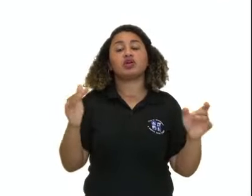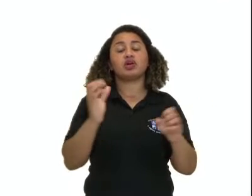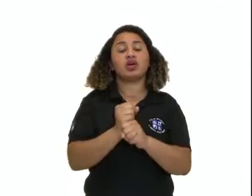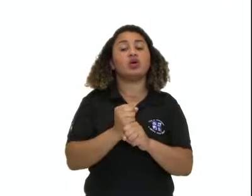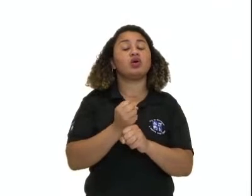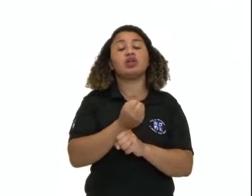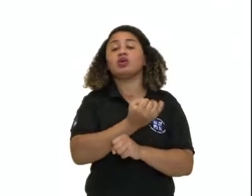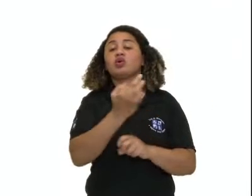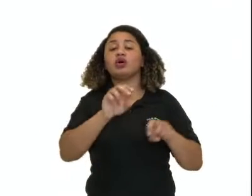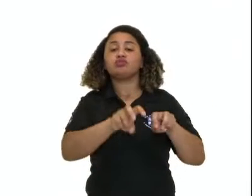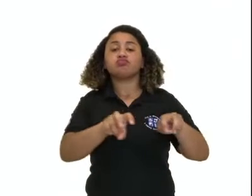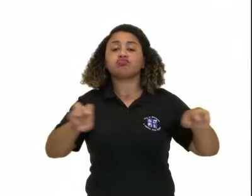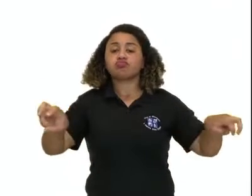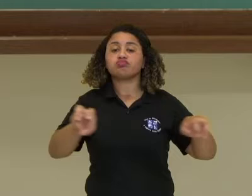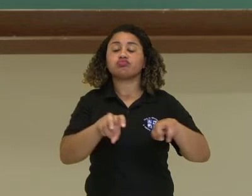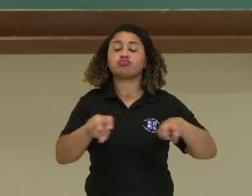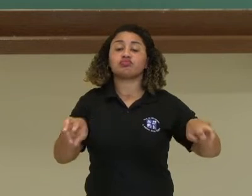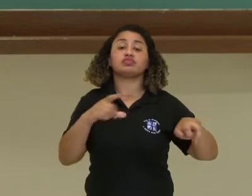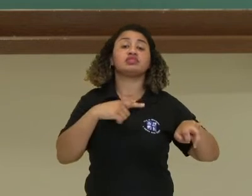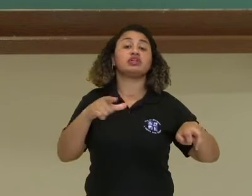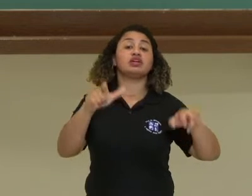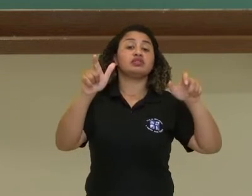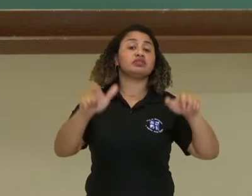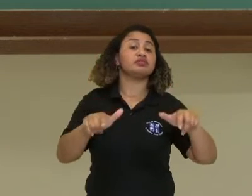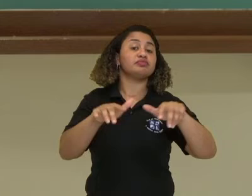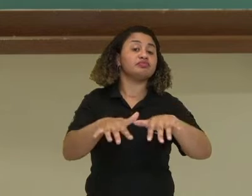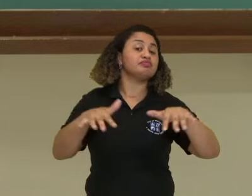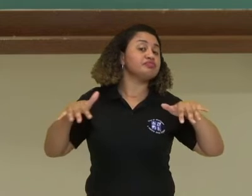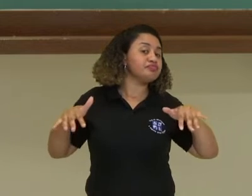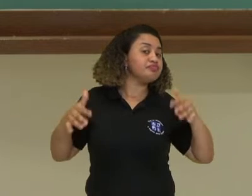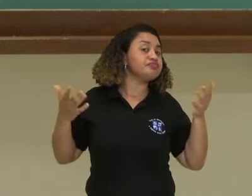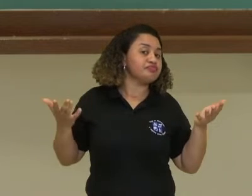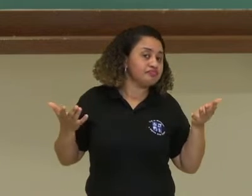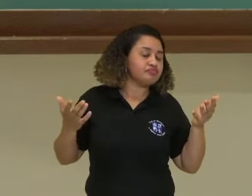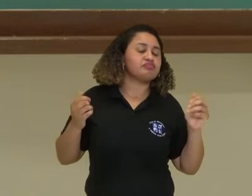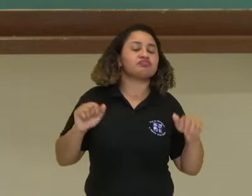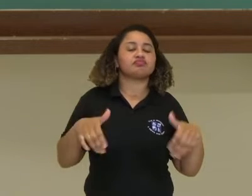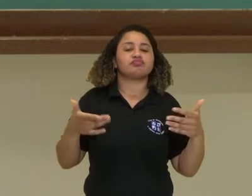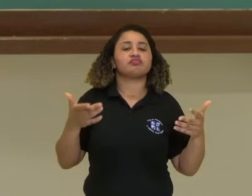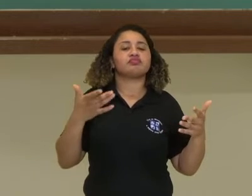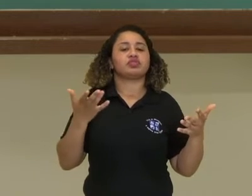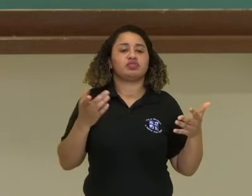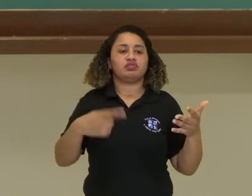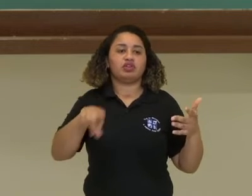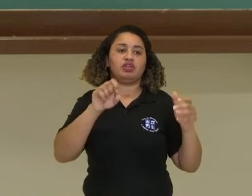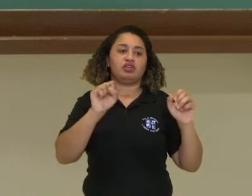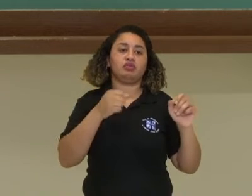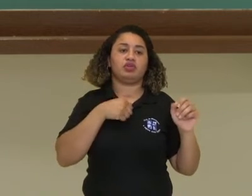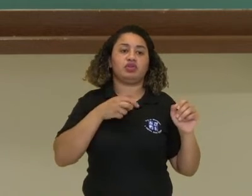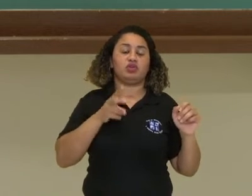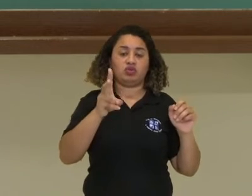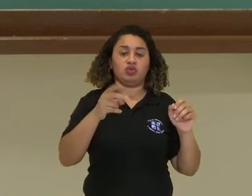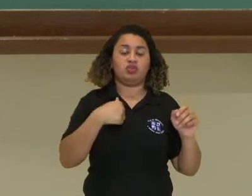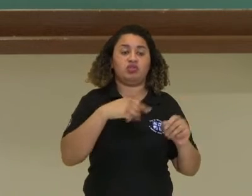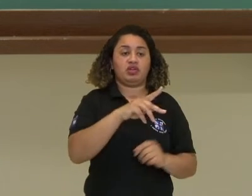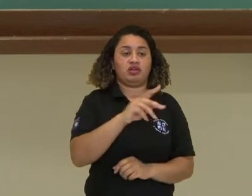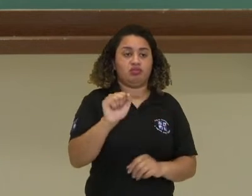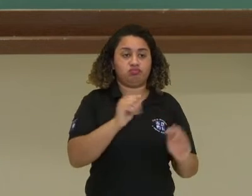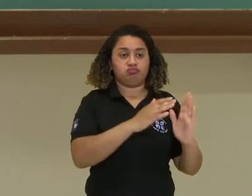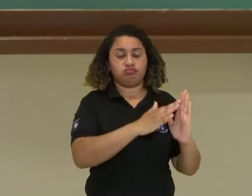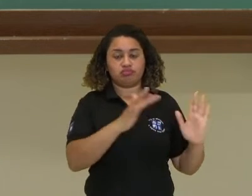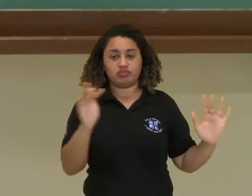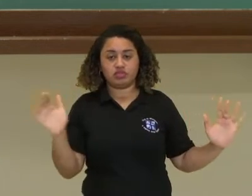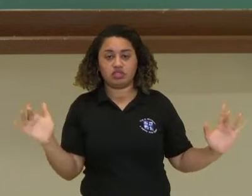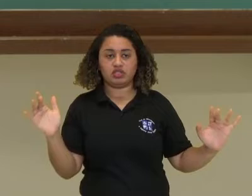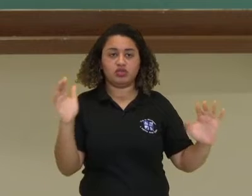Calcule o total de poltronas desse teatro. Então, vocês podem, pessoal, ou continuar essa PA, né, e